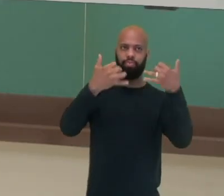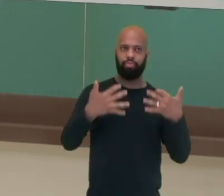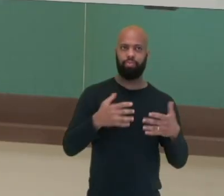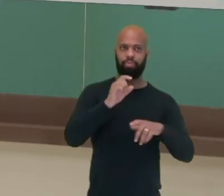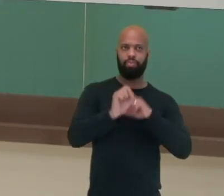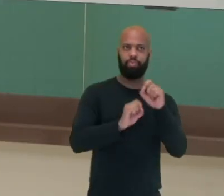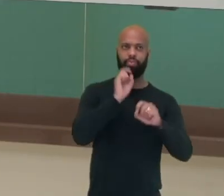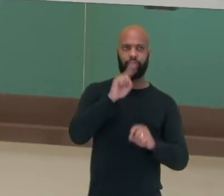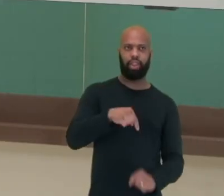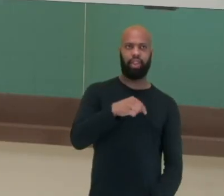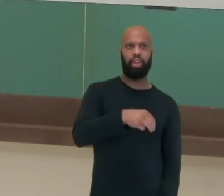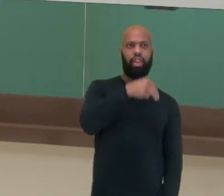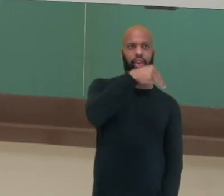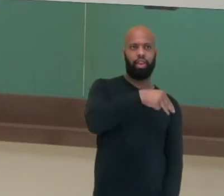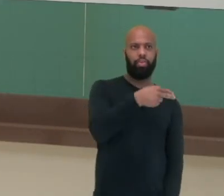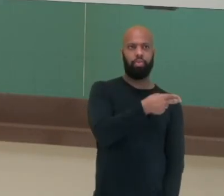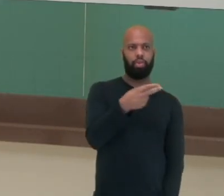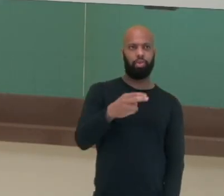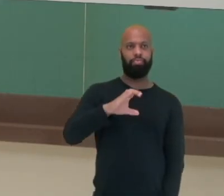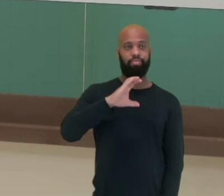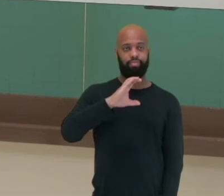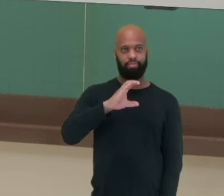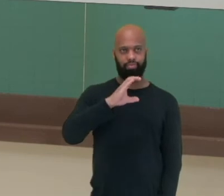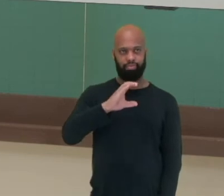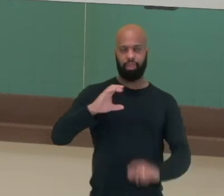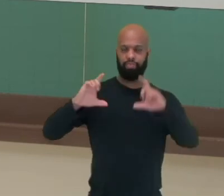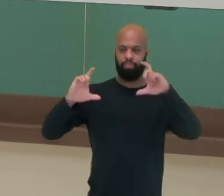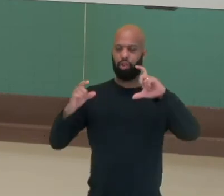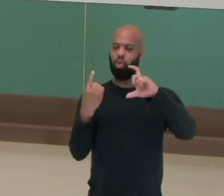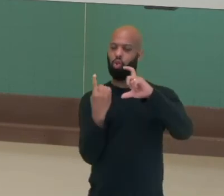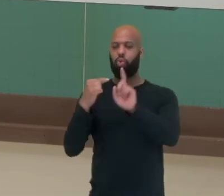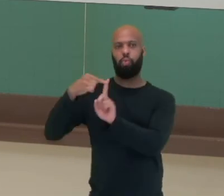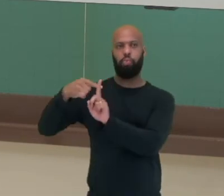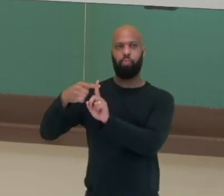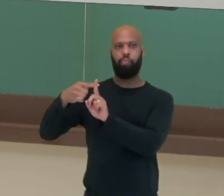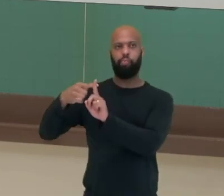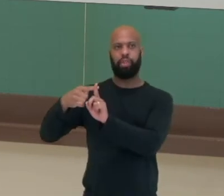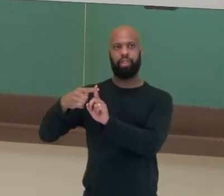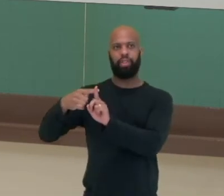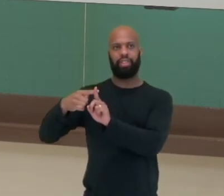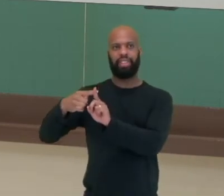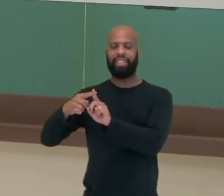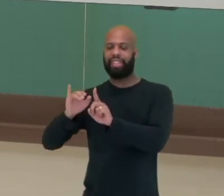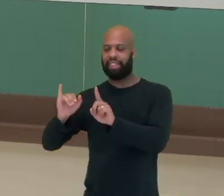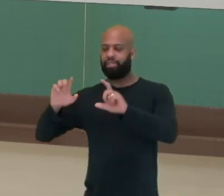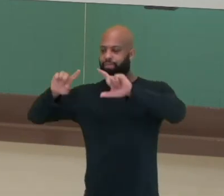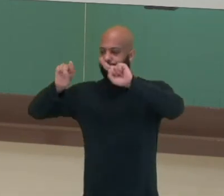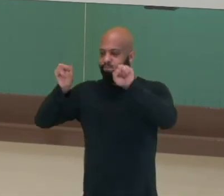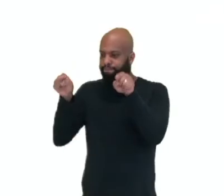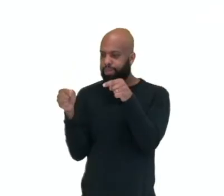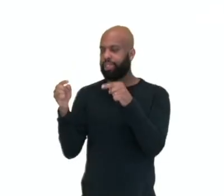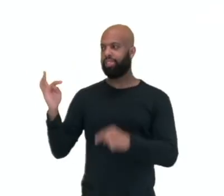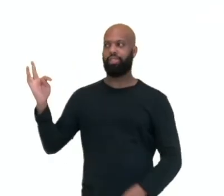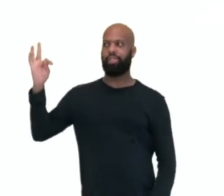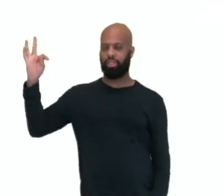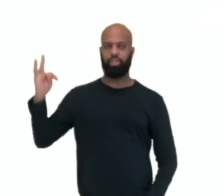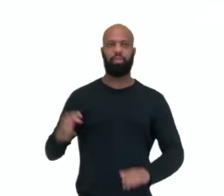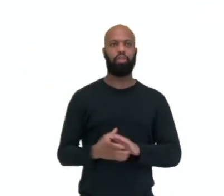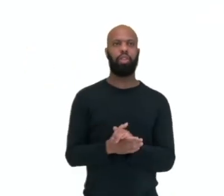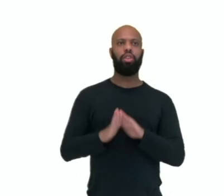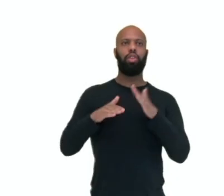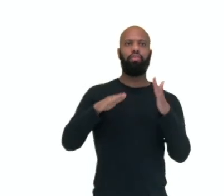vocês, antes do início do exercício, montante é igual ao capital, que multiplica 1 mais i elevado na t.